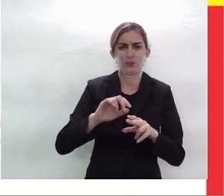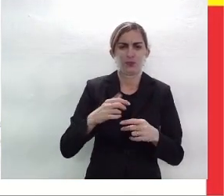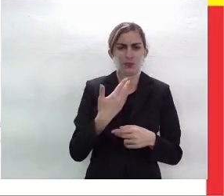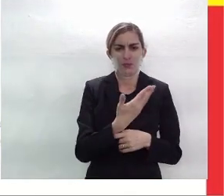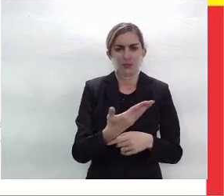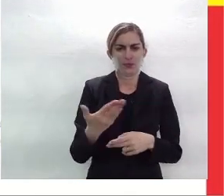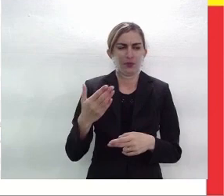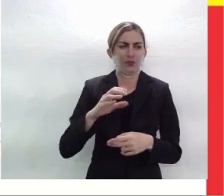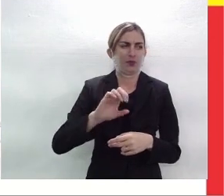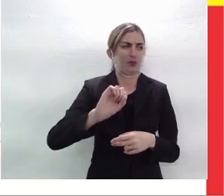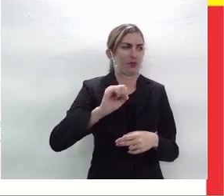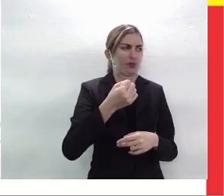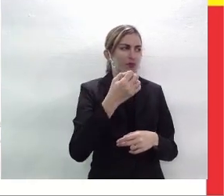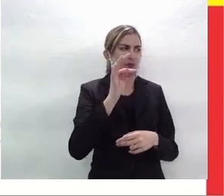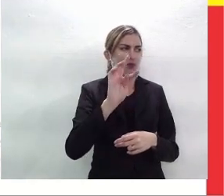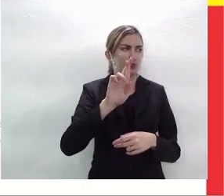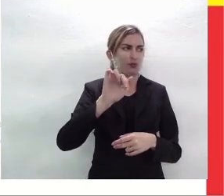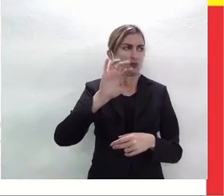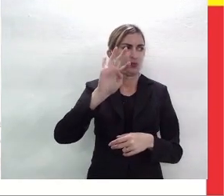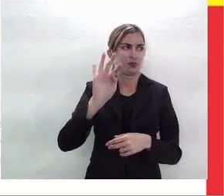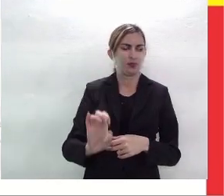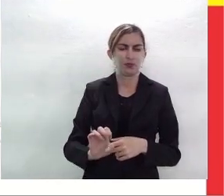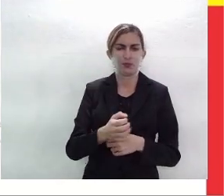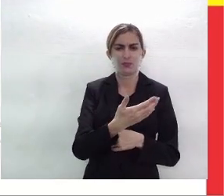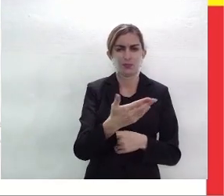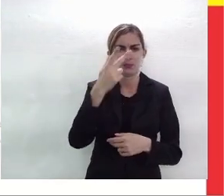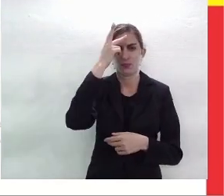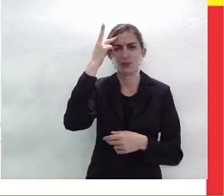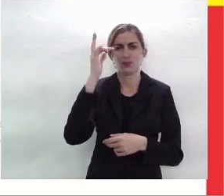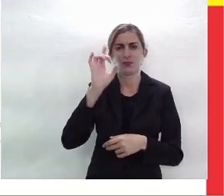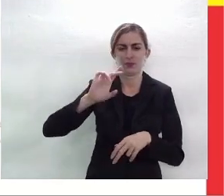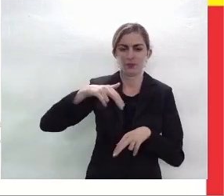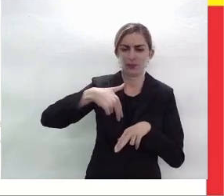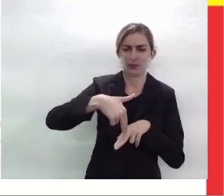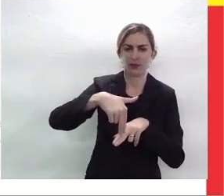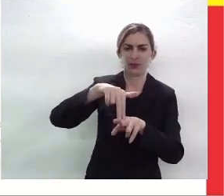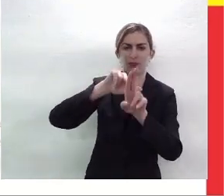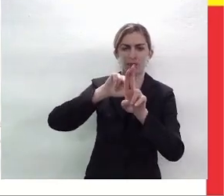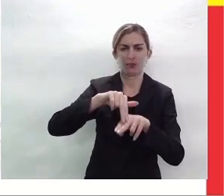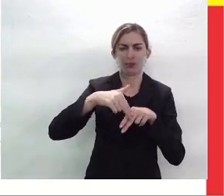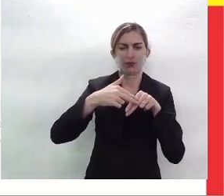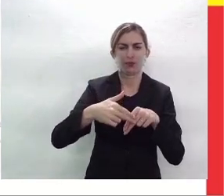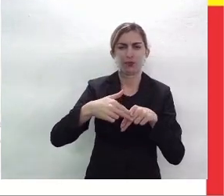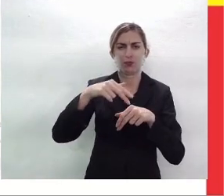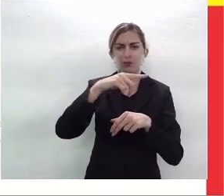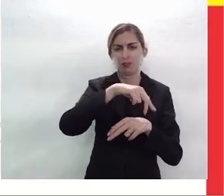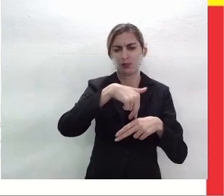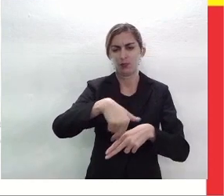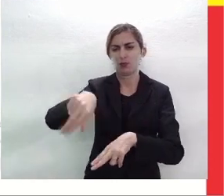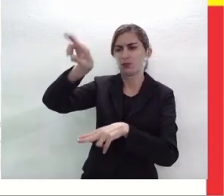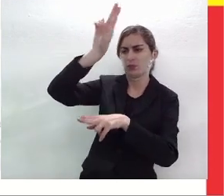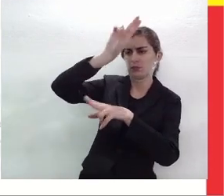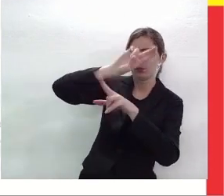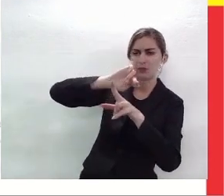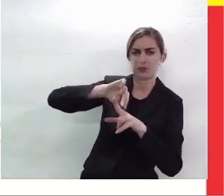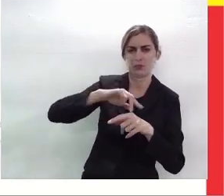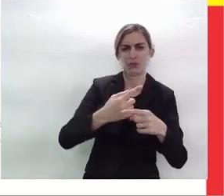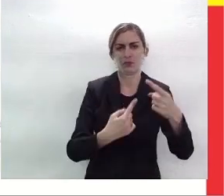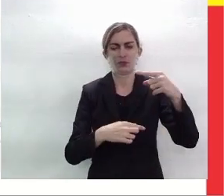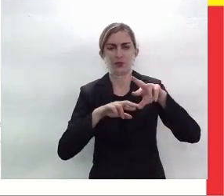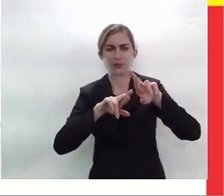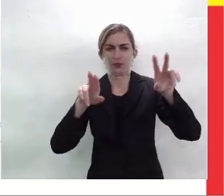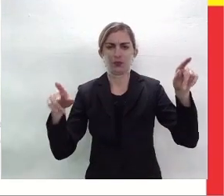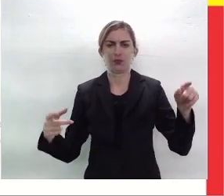skate street, né, que é justamente somente a questão quando a pessoa está andando, e o skate park quando ela faz manobras que